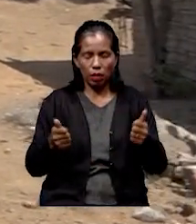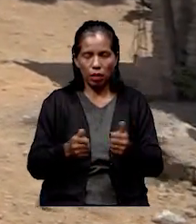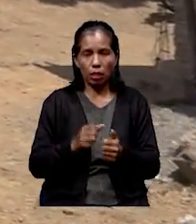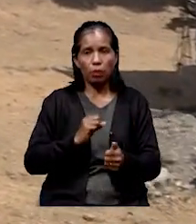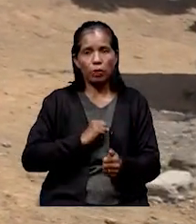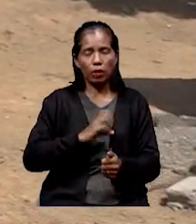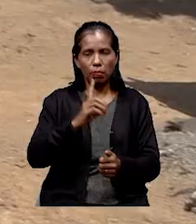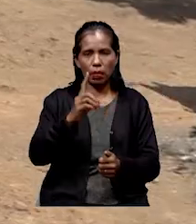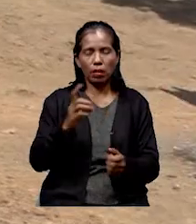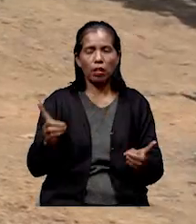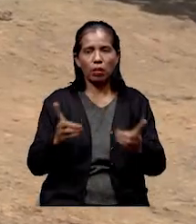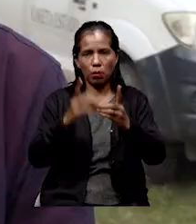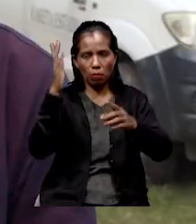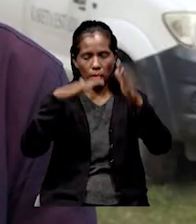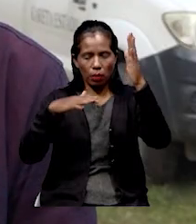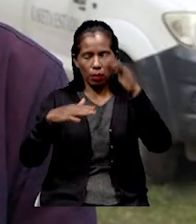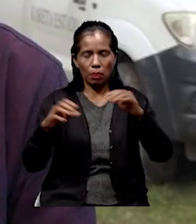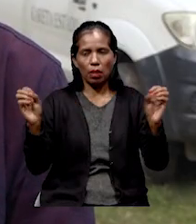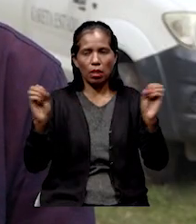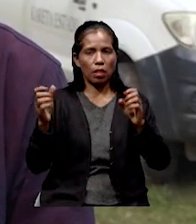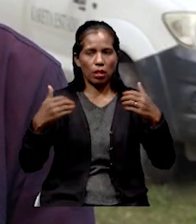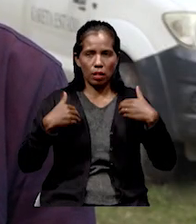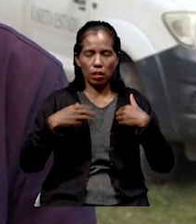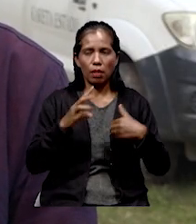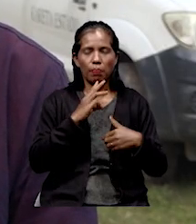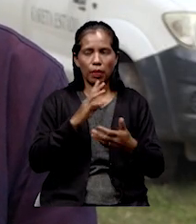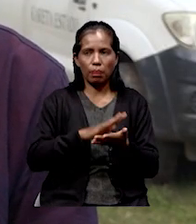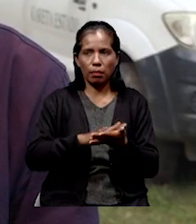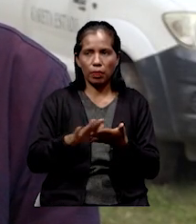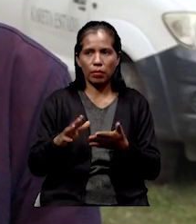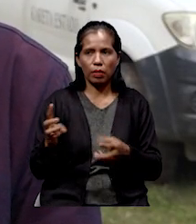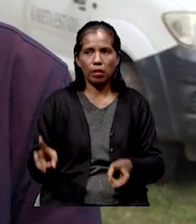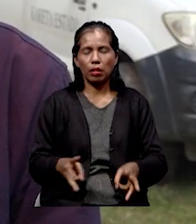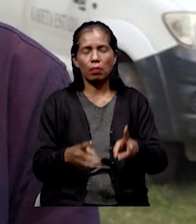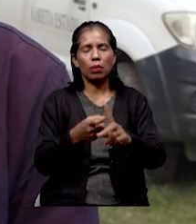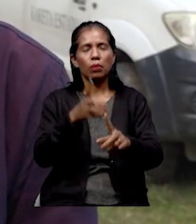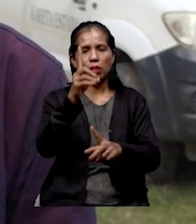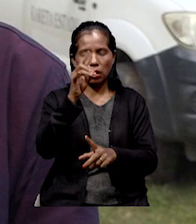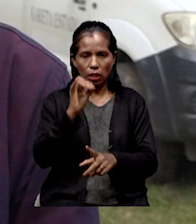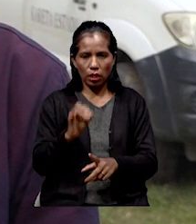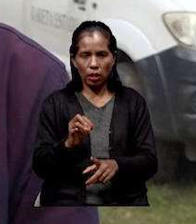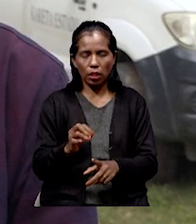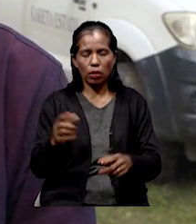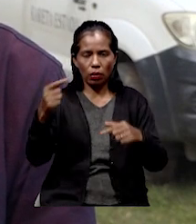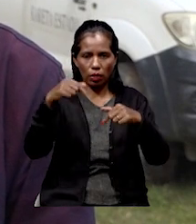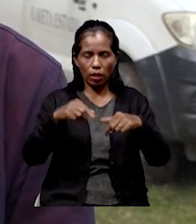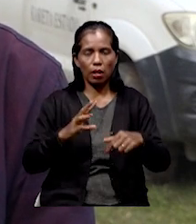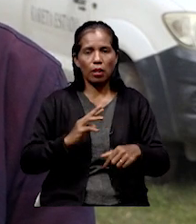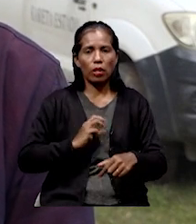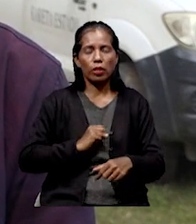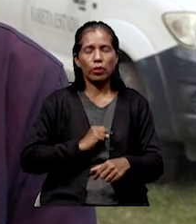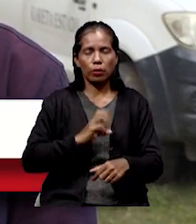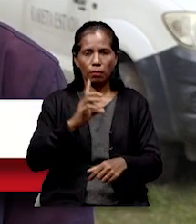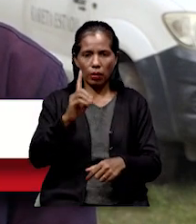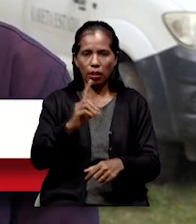Mos enfrenta problema falta de mos. Estrada e tabeliang lira sangus dili to iha manatutu to na tarbora